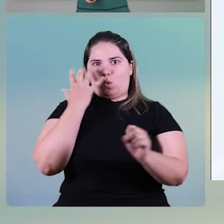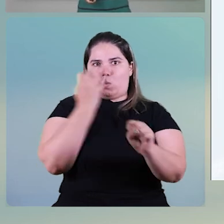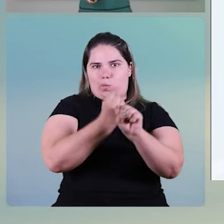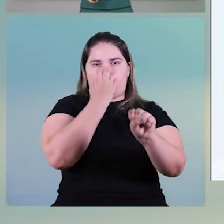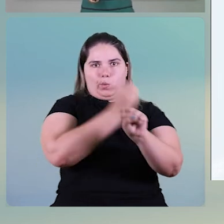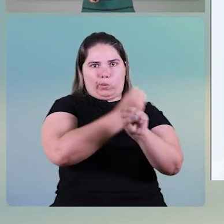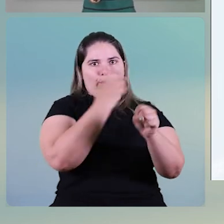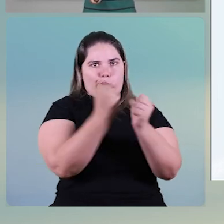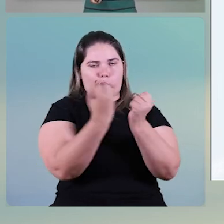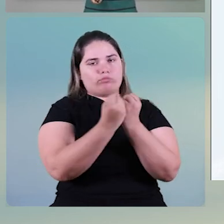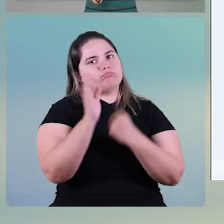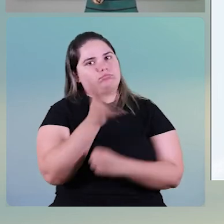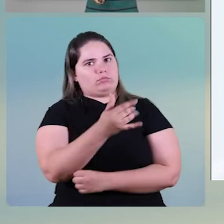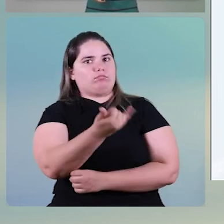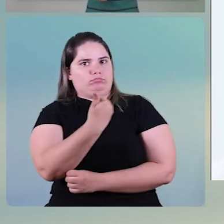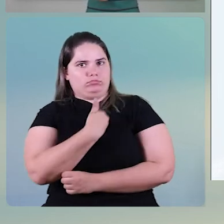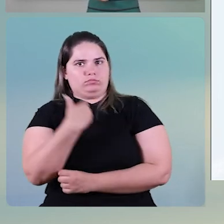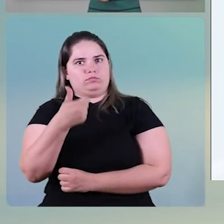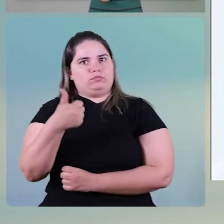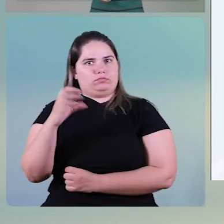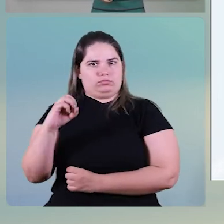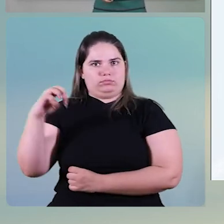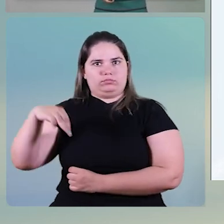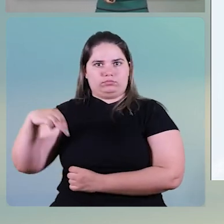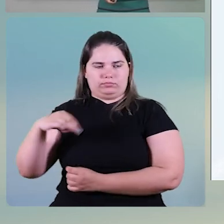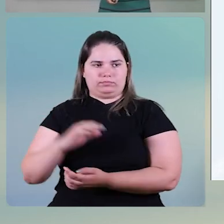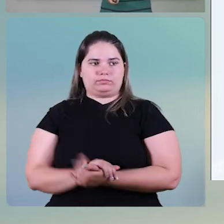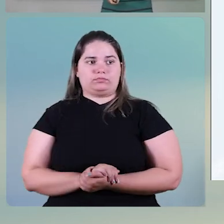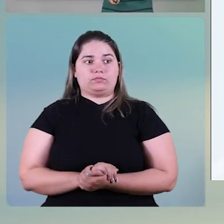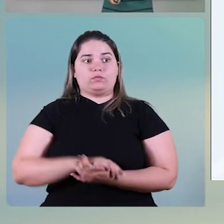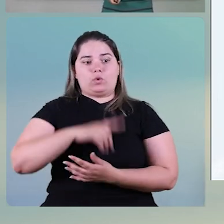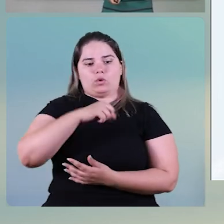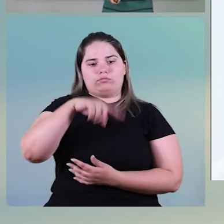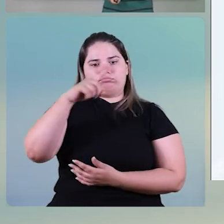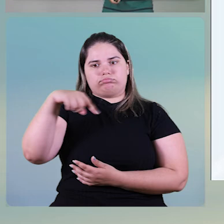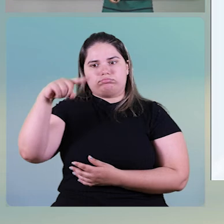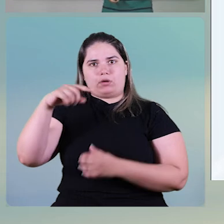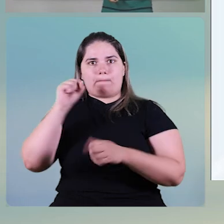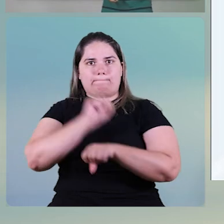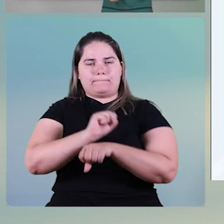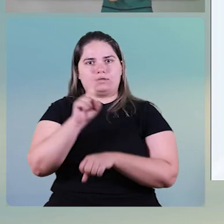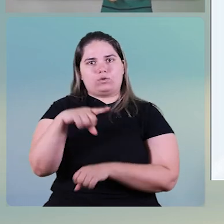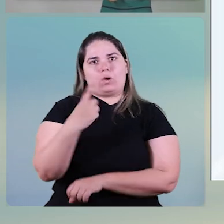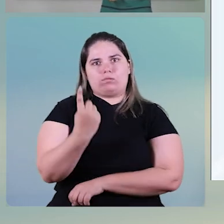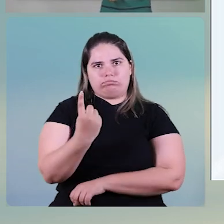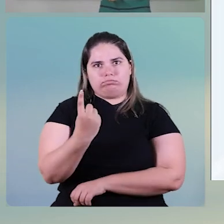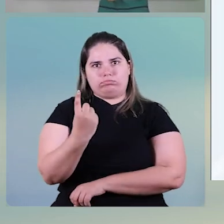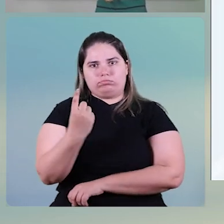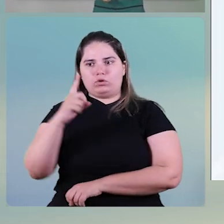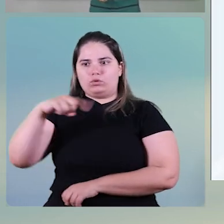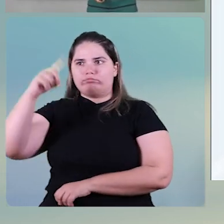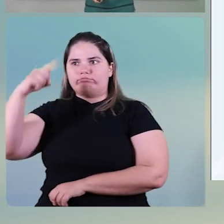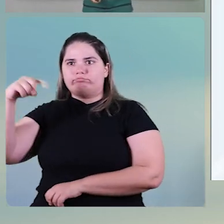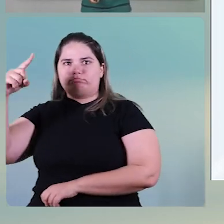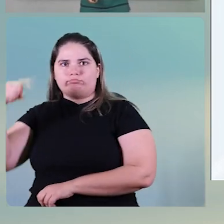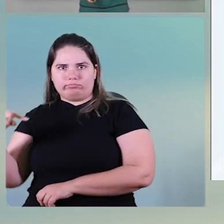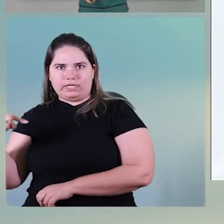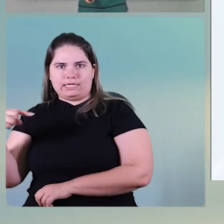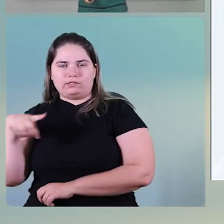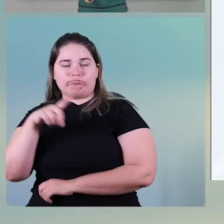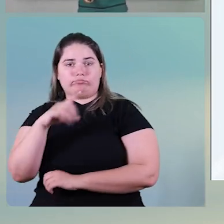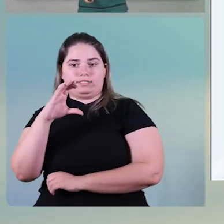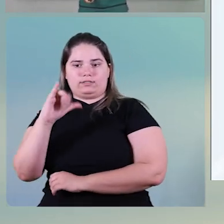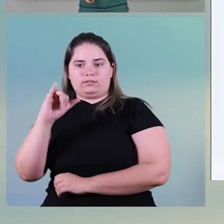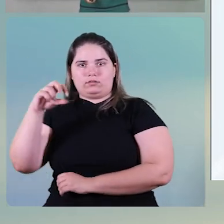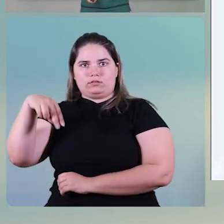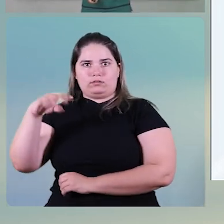10 metros por segundo ao quadrado. Coeficiente de atrito estático, 1. Coeficiente de atrito cinético, 0,75.